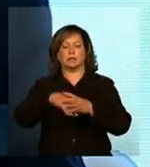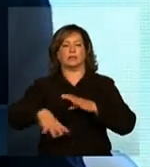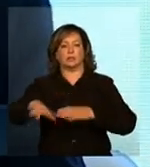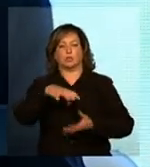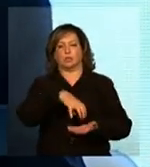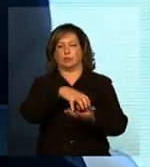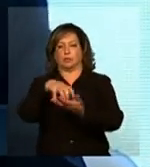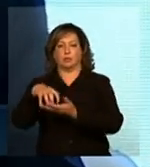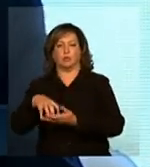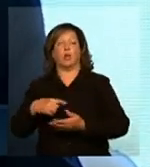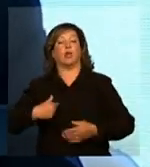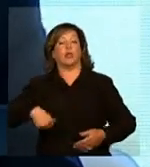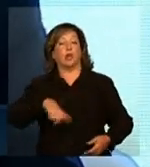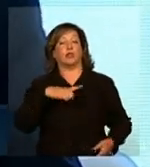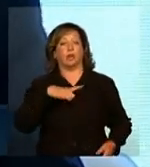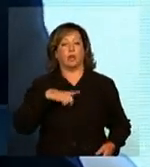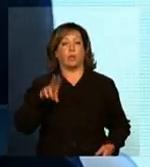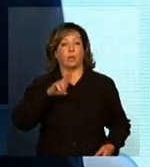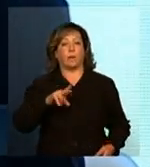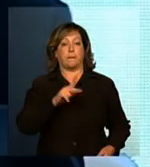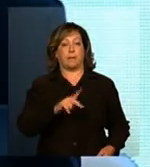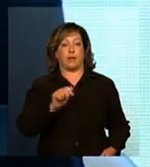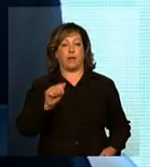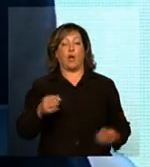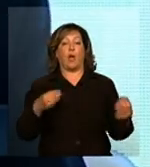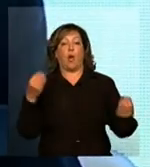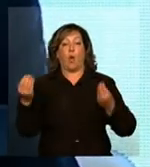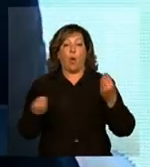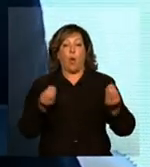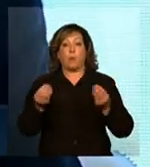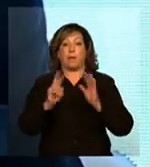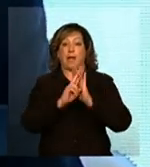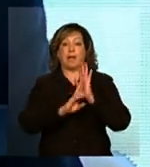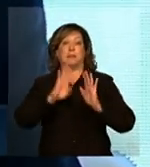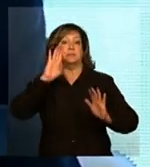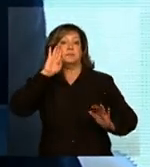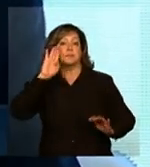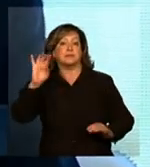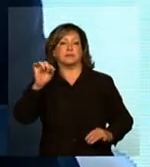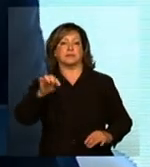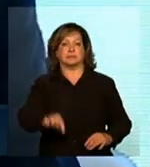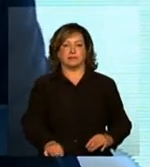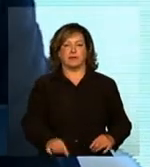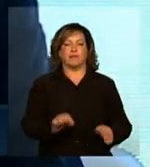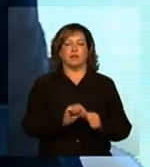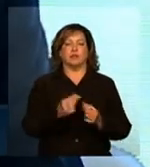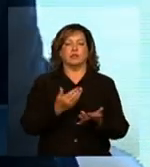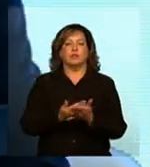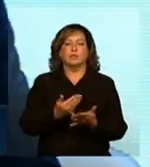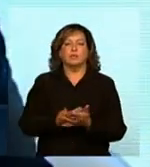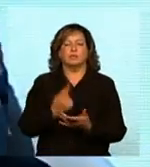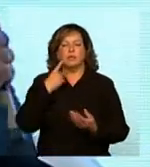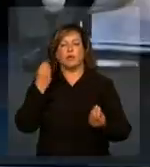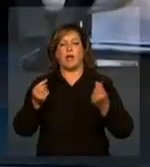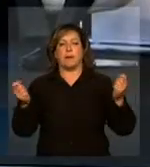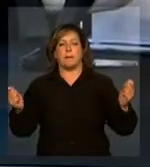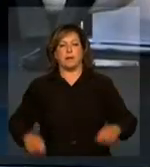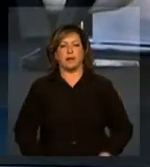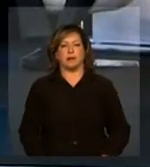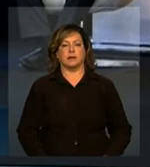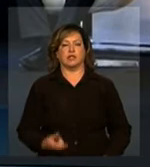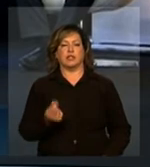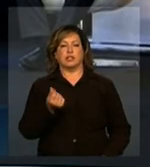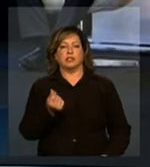movimentos, a gente tem utilizado o PAA como parâmetro para, inclusive, fazer um estudo de capacidade de geração de renda dos futuros